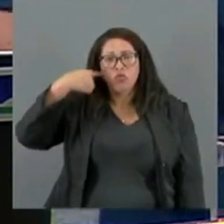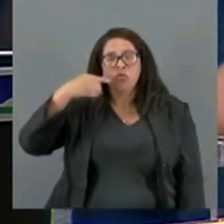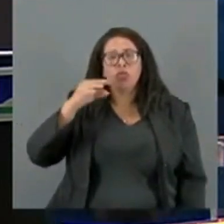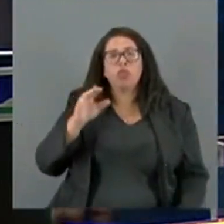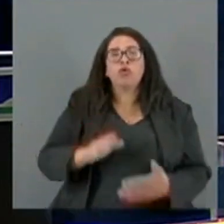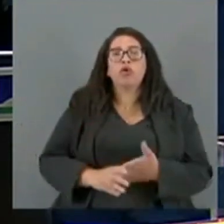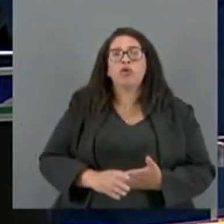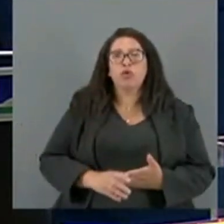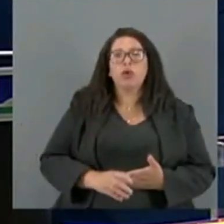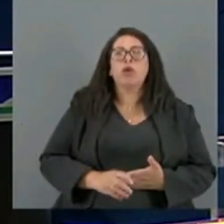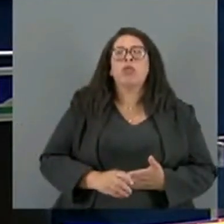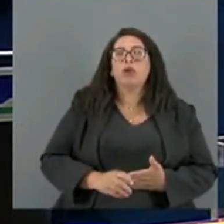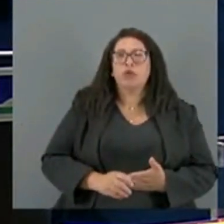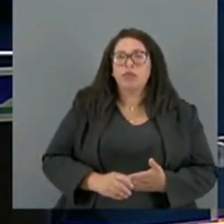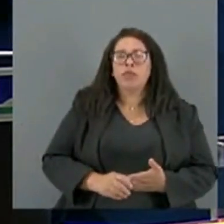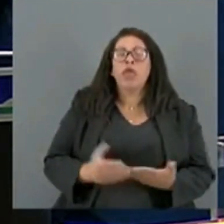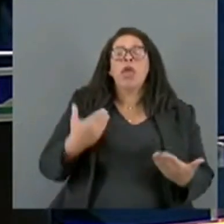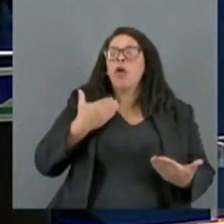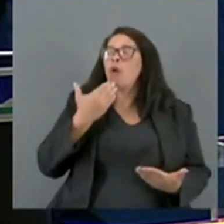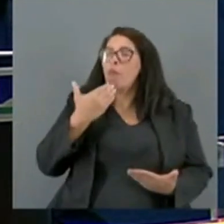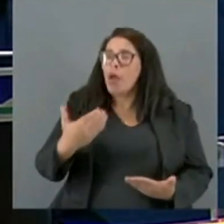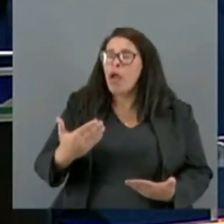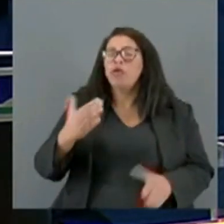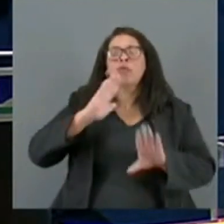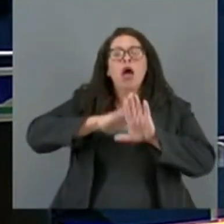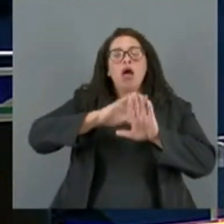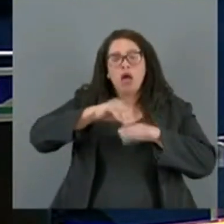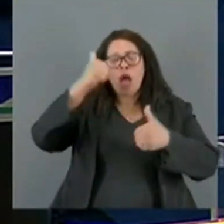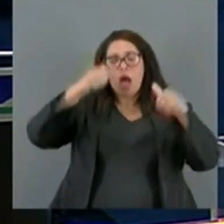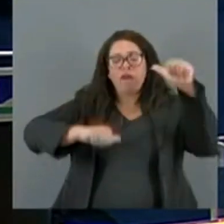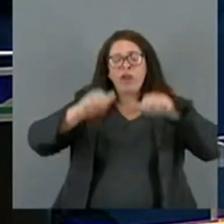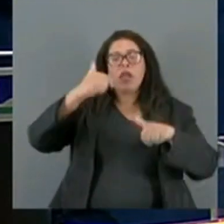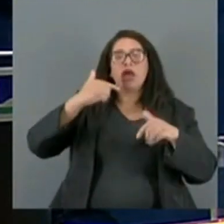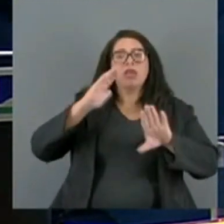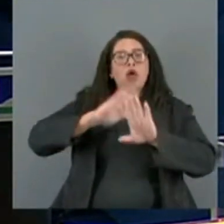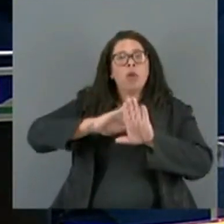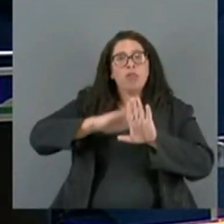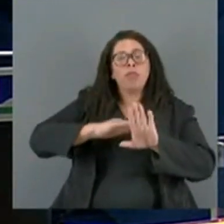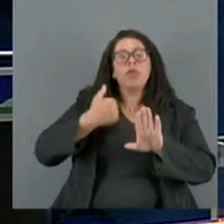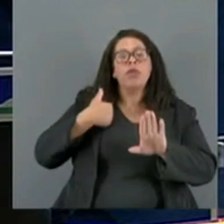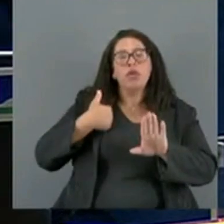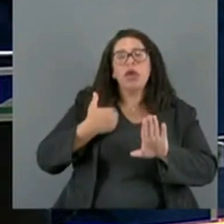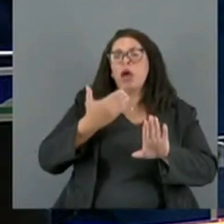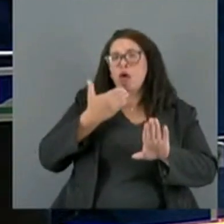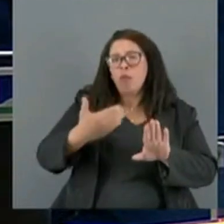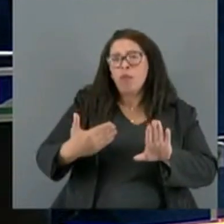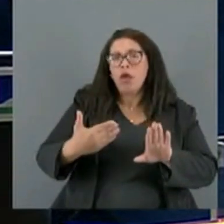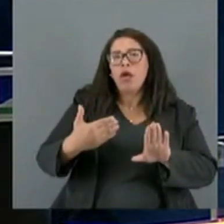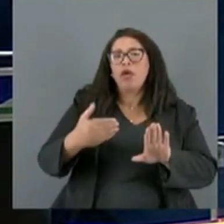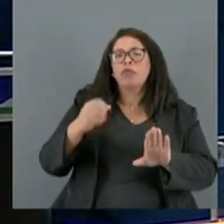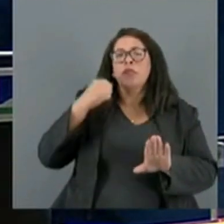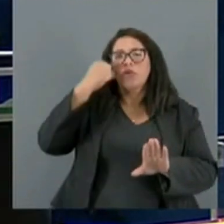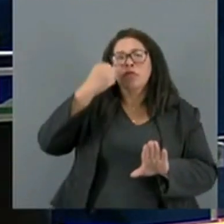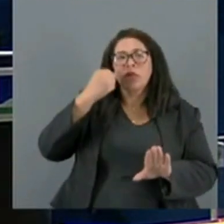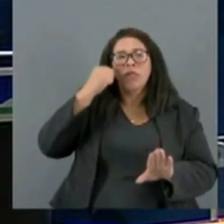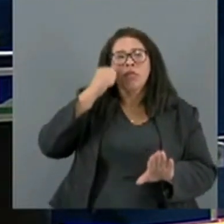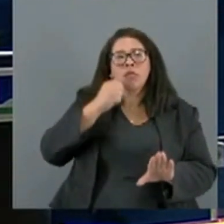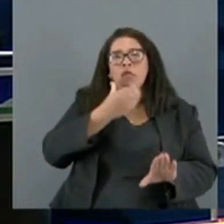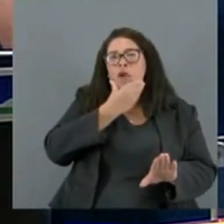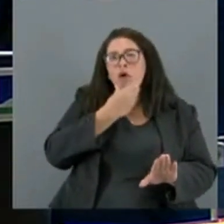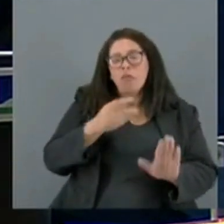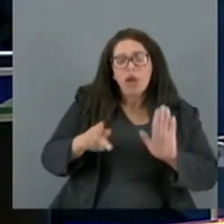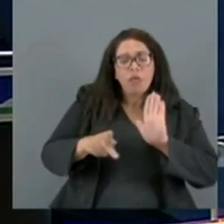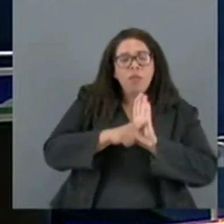de Vossas Excelências, senhoras senadoras e senhores senadores, integrantes